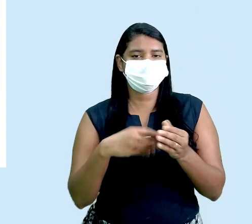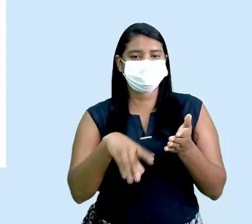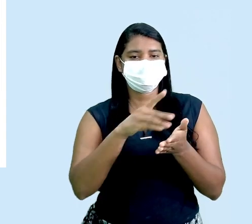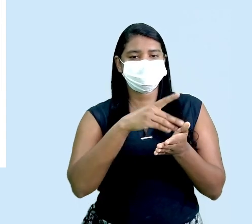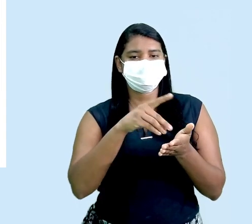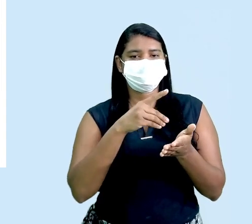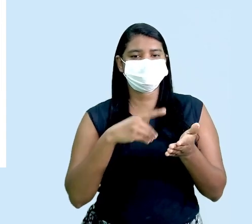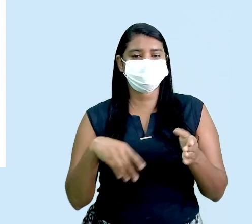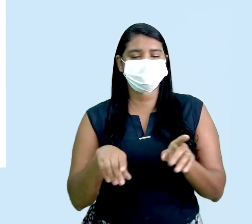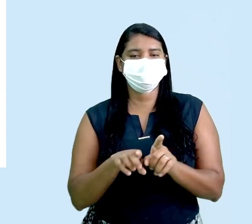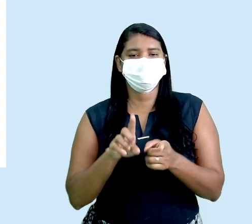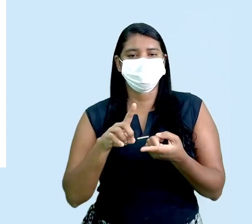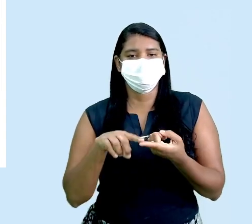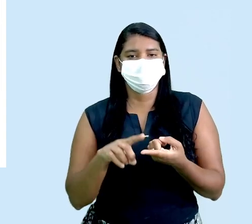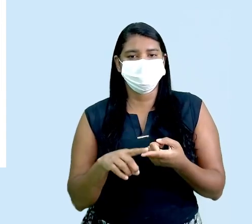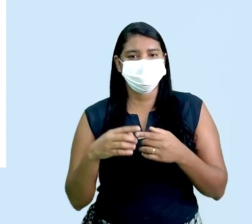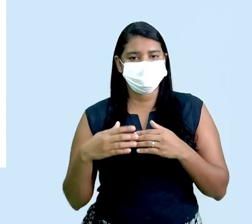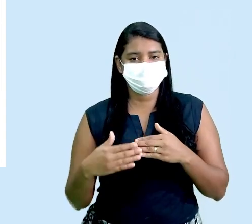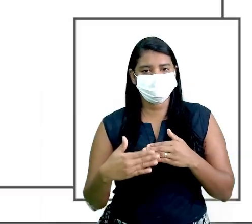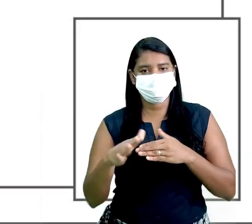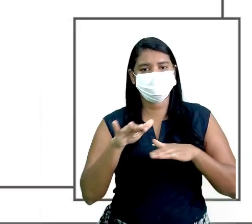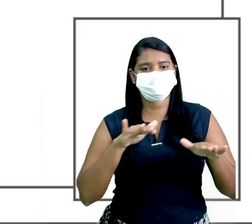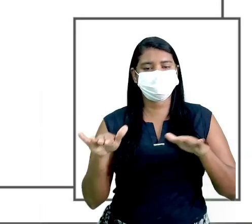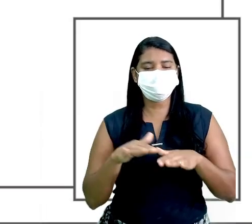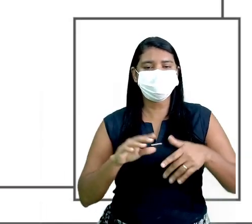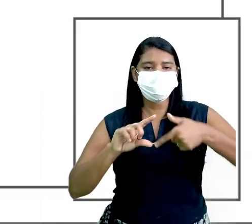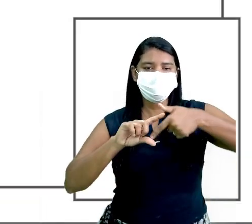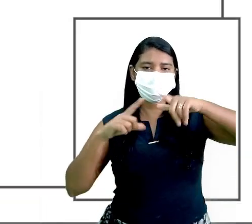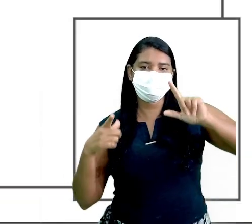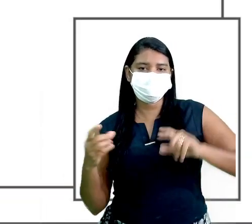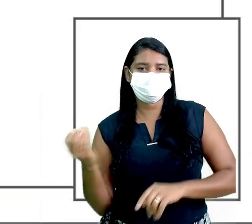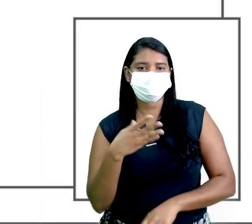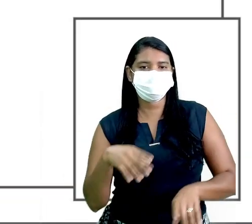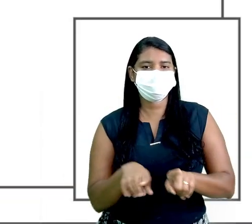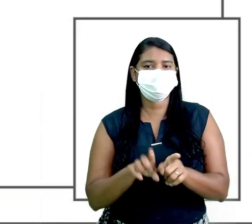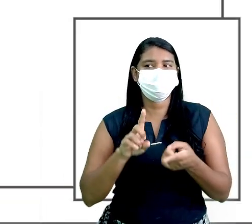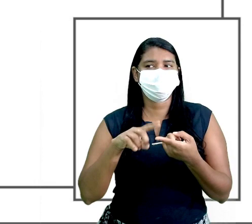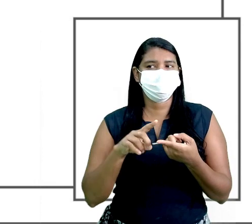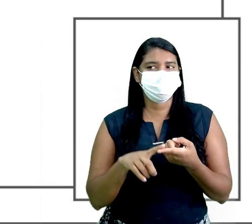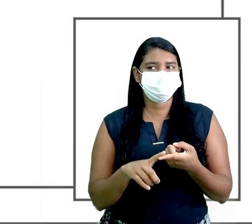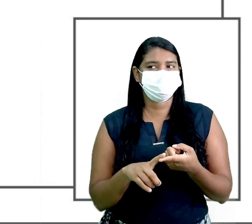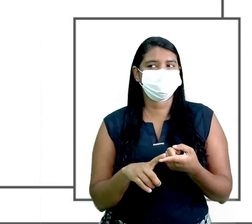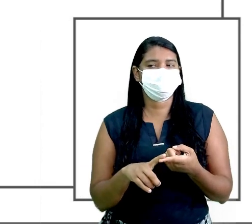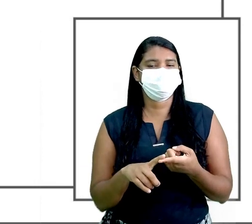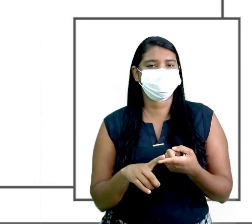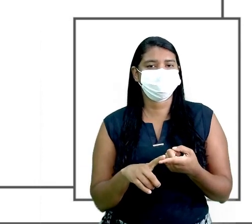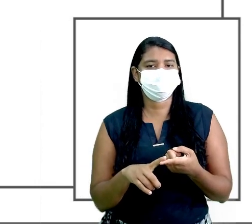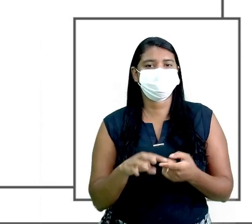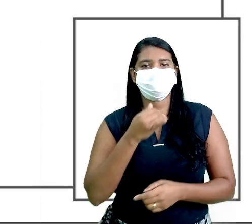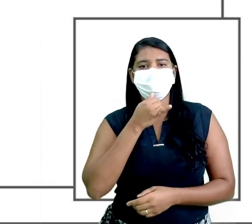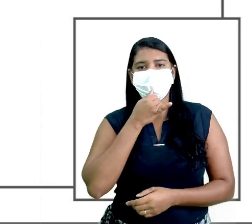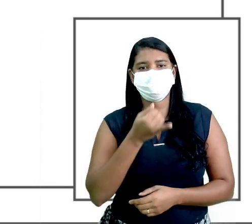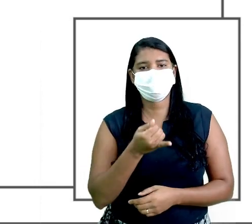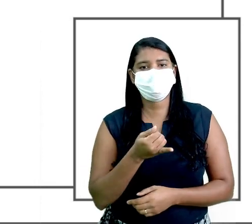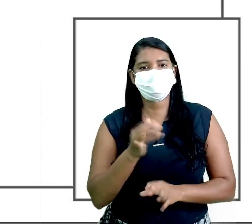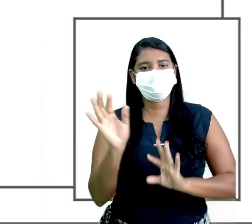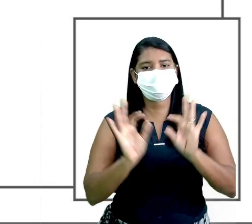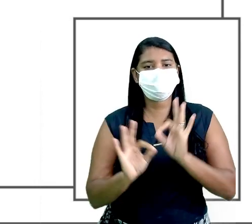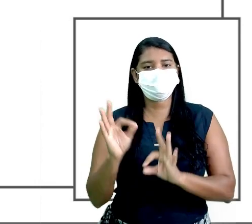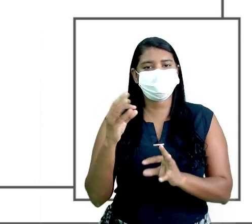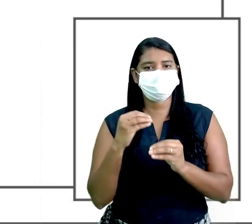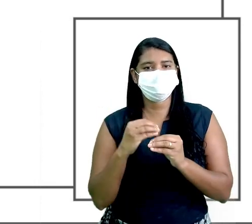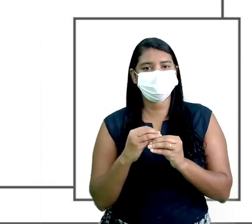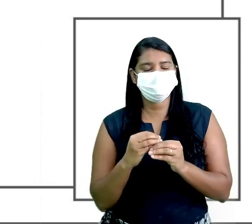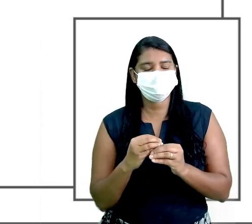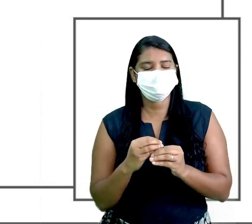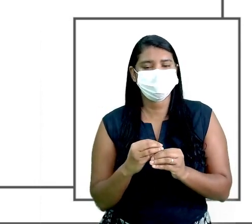força, né? A partir principalmente do movimento moderno. A gente tem um exemplo aqui, a casa Farnsworth, que foi projetada por Mies